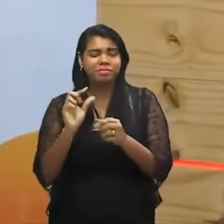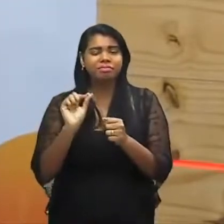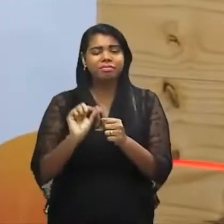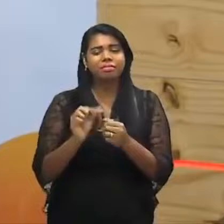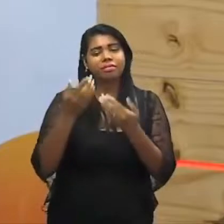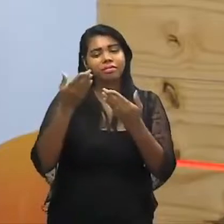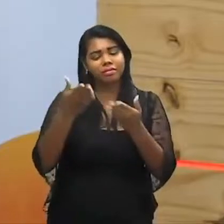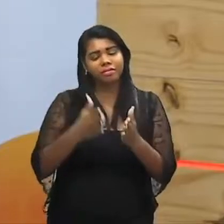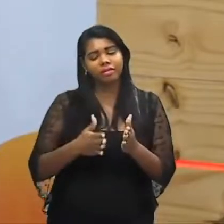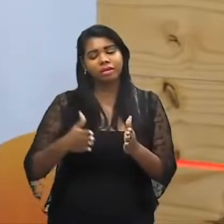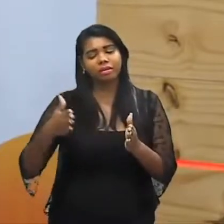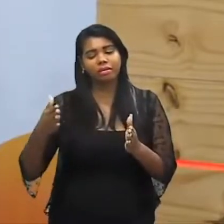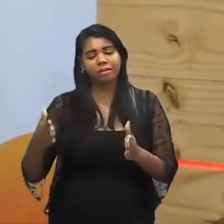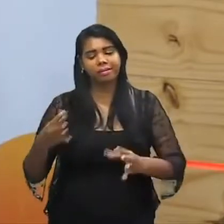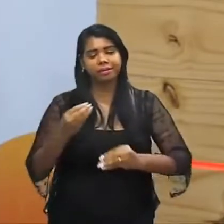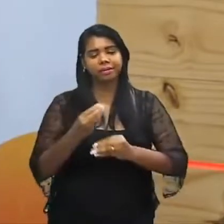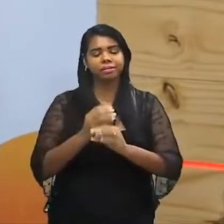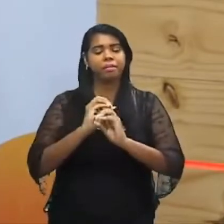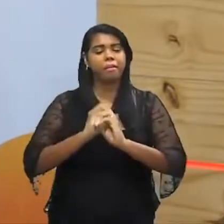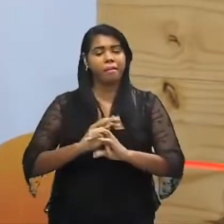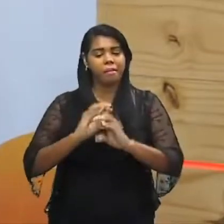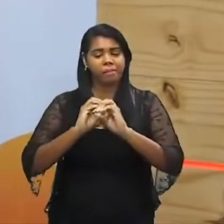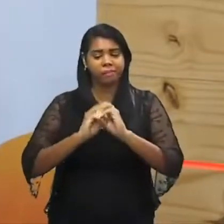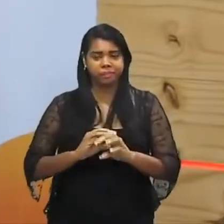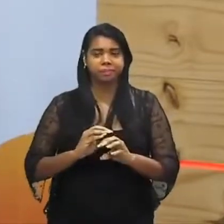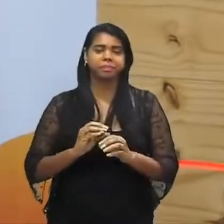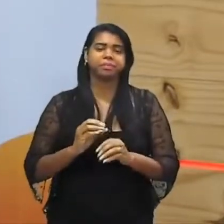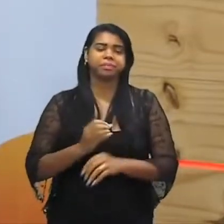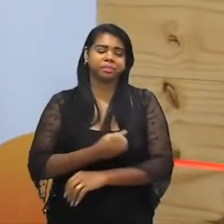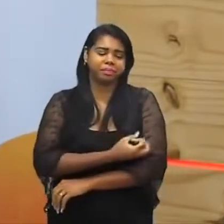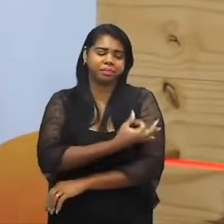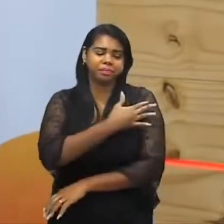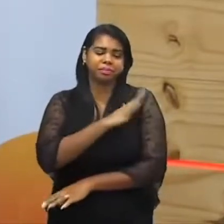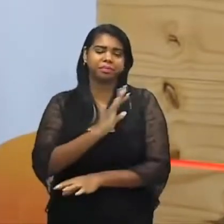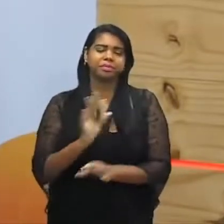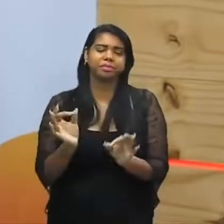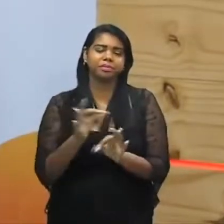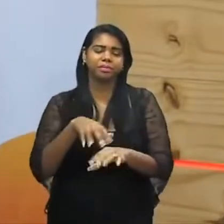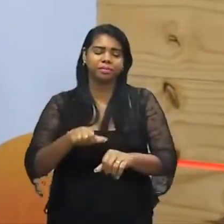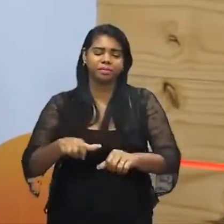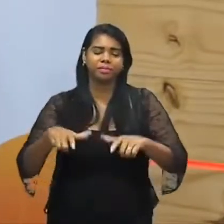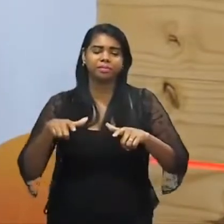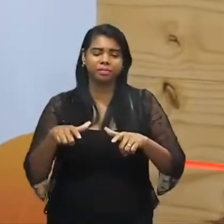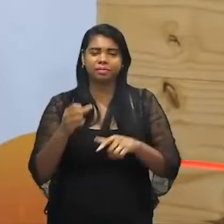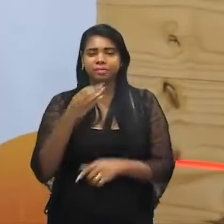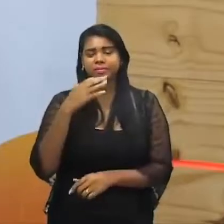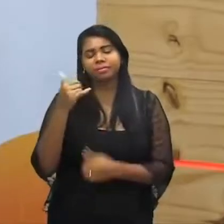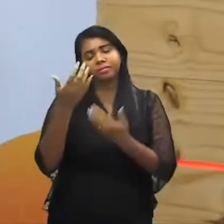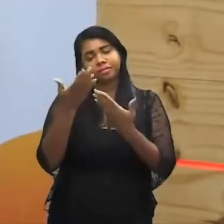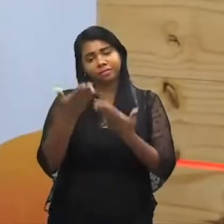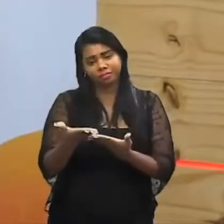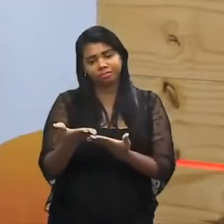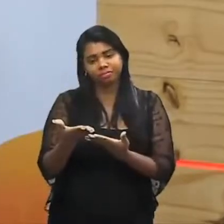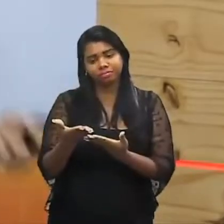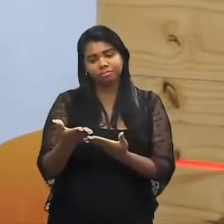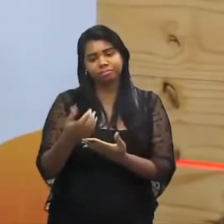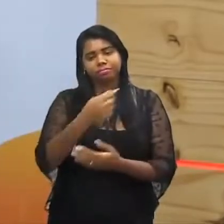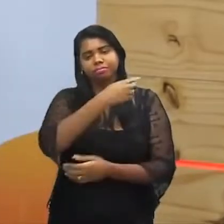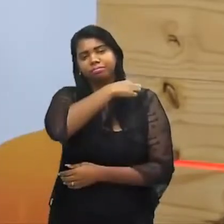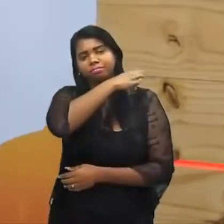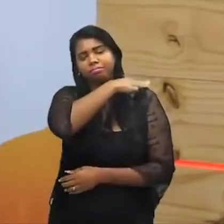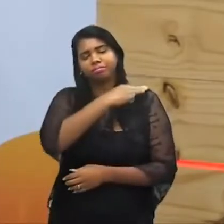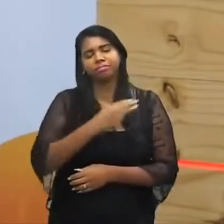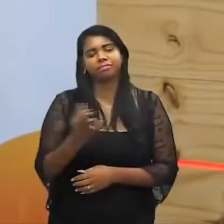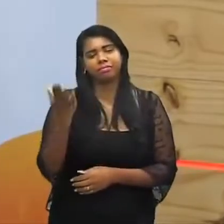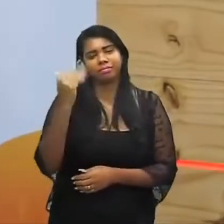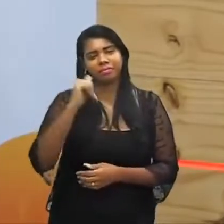seu período aí, seu ensino fundamental, finalize de uma forma muito rica para você entrar no ensino médio com toda a gás. Então,